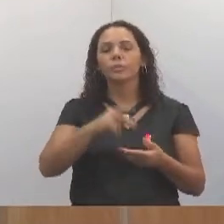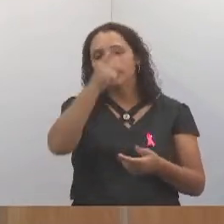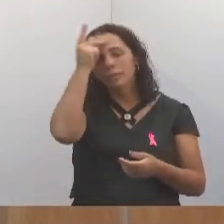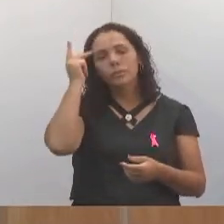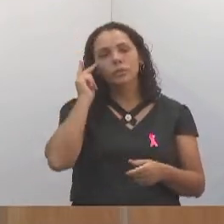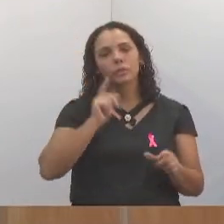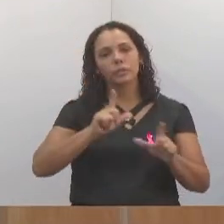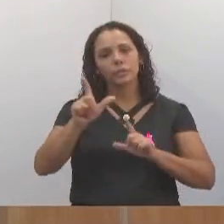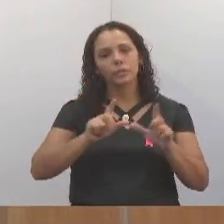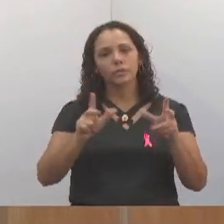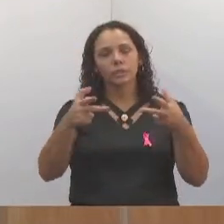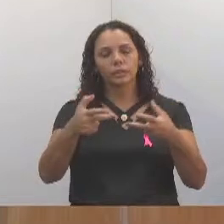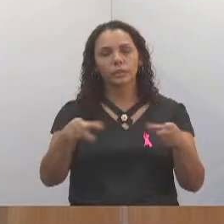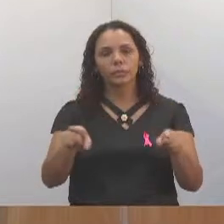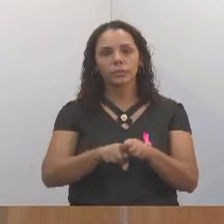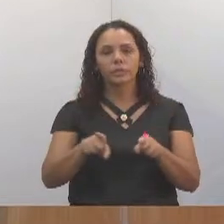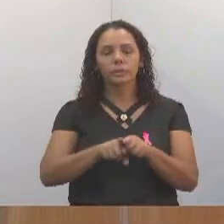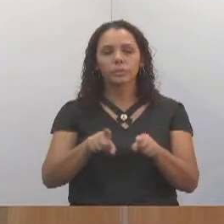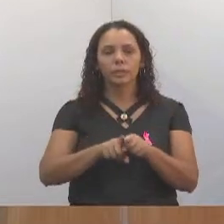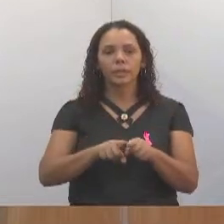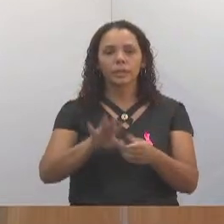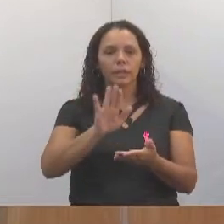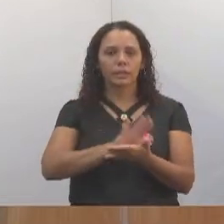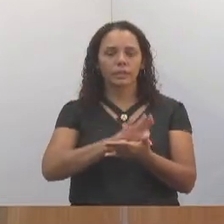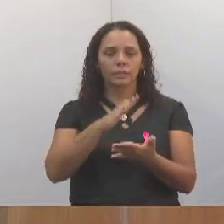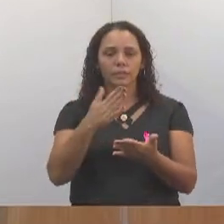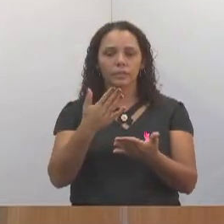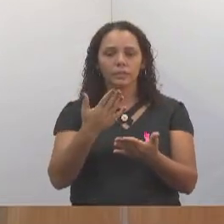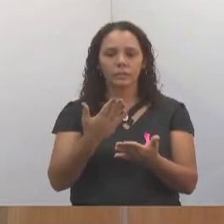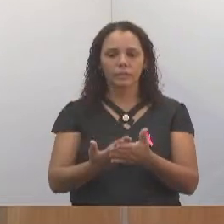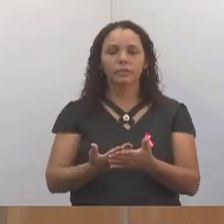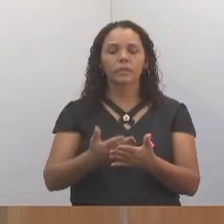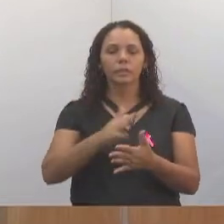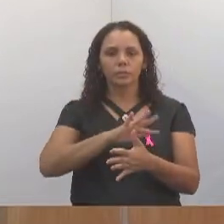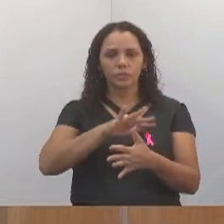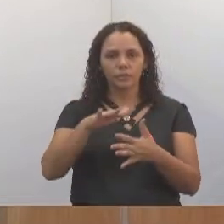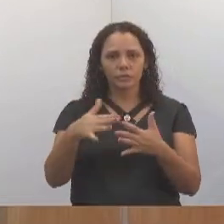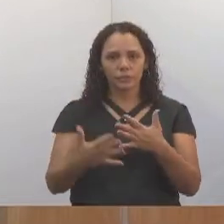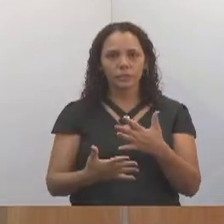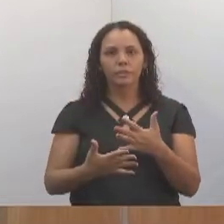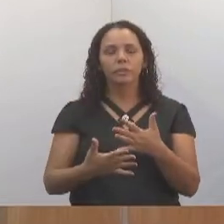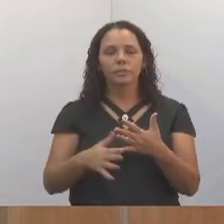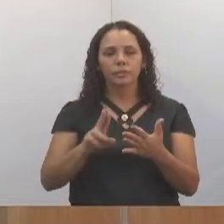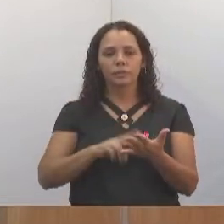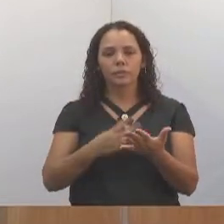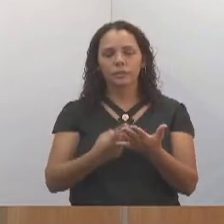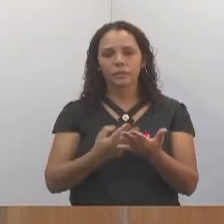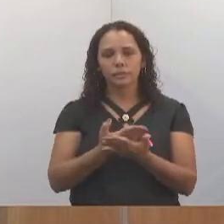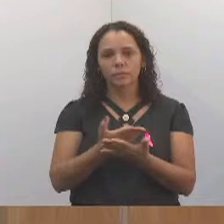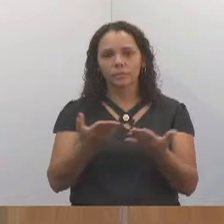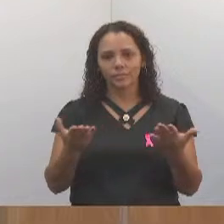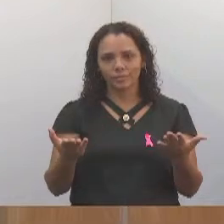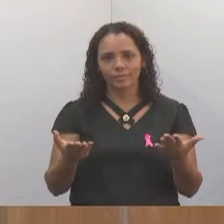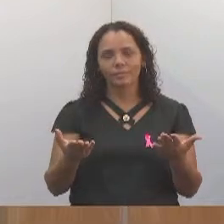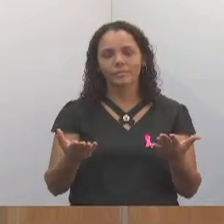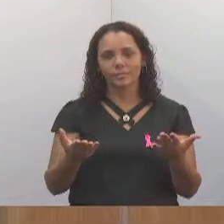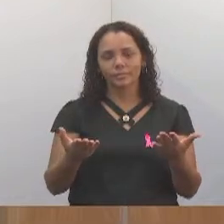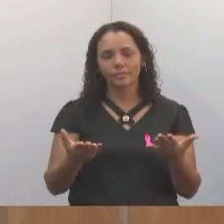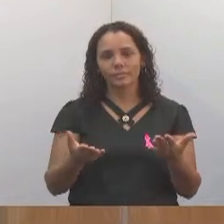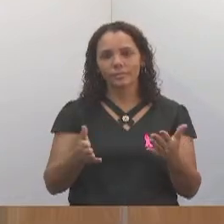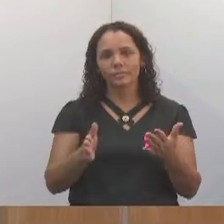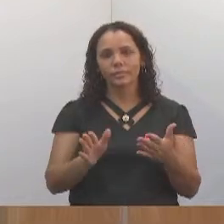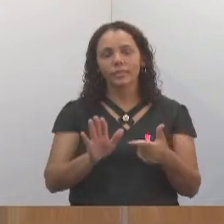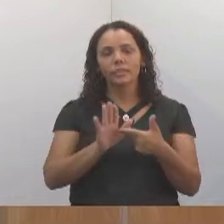Câmara, cumprimentar as meninas que estão fazendo a linguagem de sinais, traduzindo aí para vocês e levando